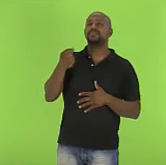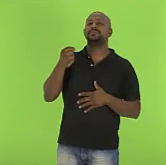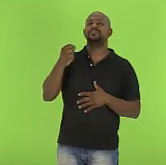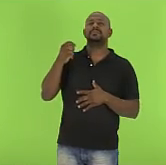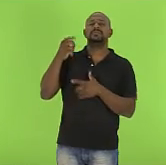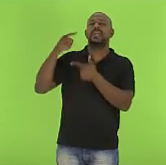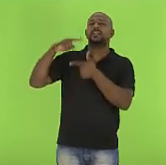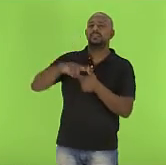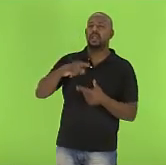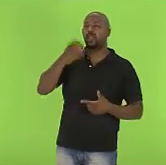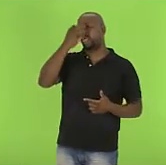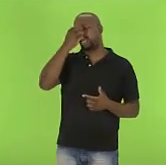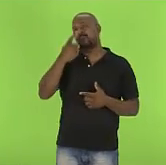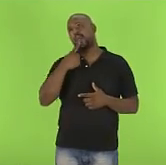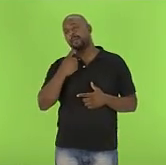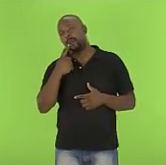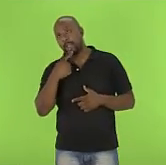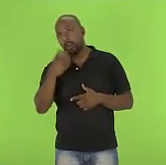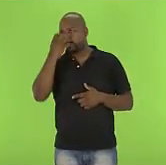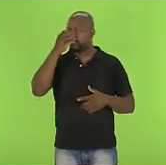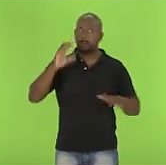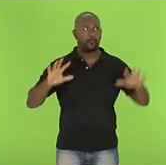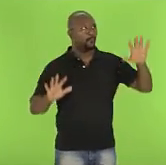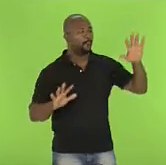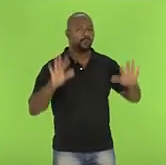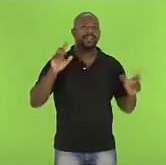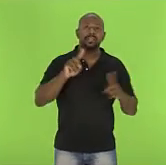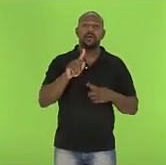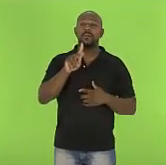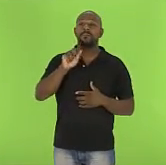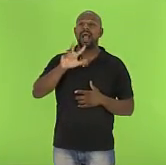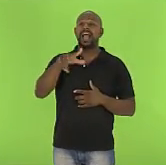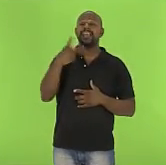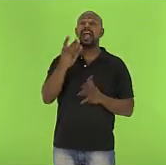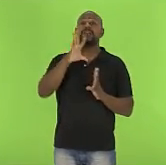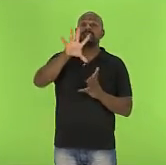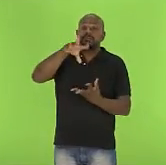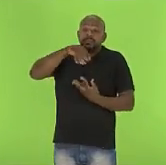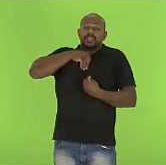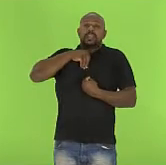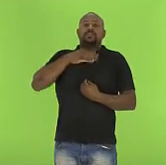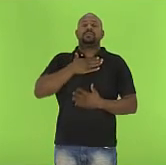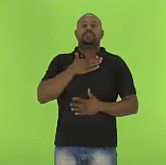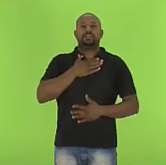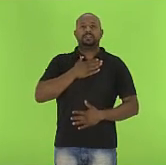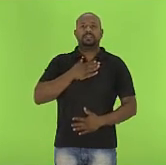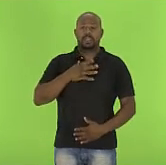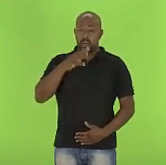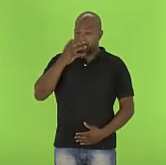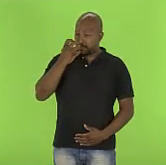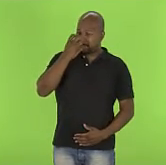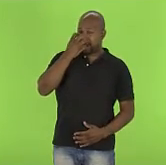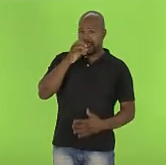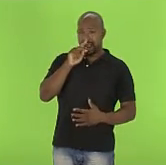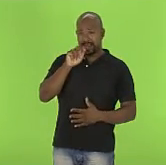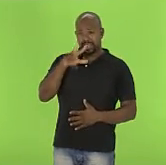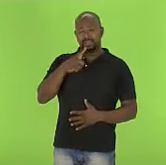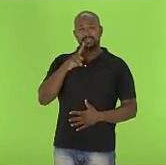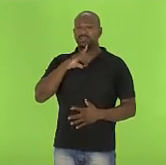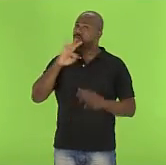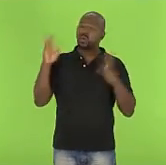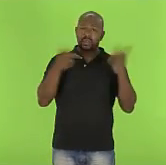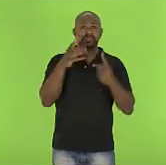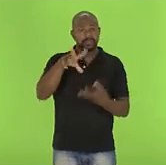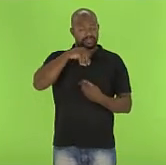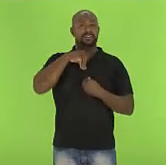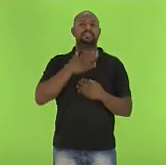palhaço tradicional de nariz vermelho fazendo... Não, é o palhaço dentro da gente, né? É o palhaço que todos temos dentro